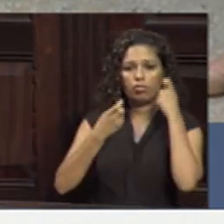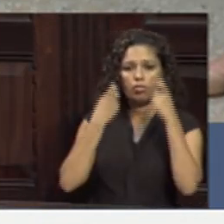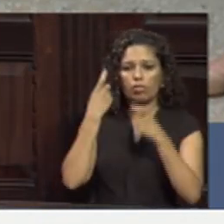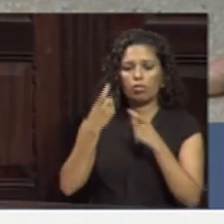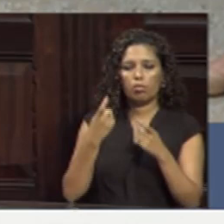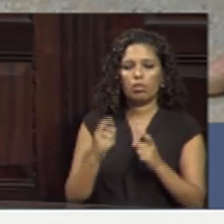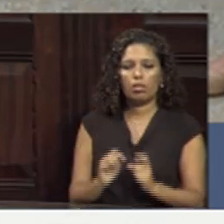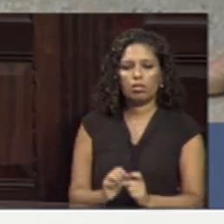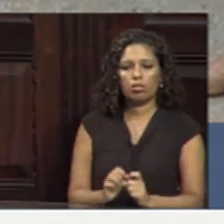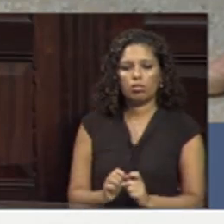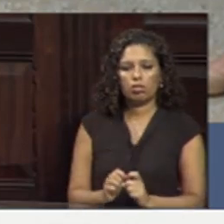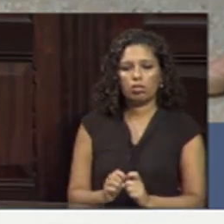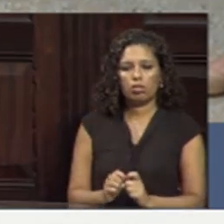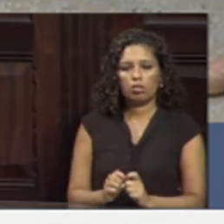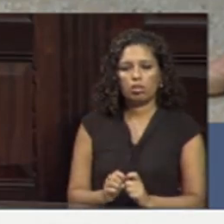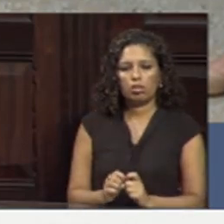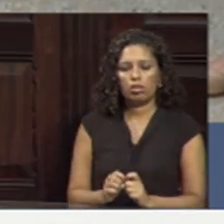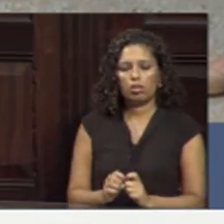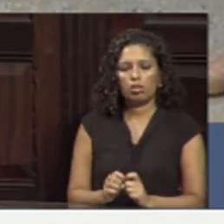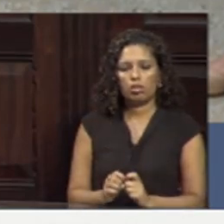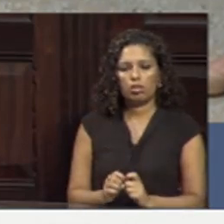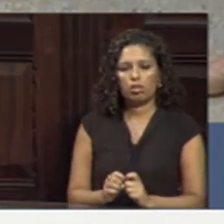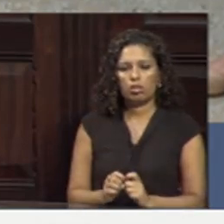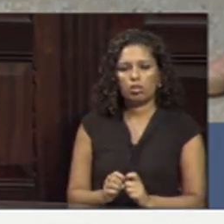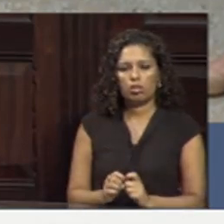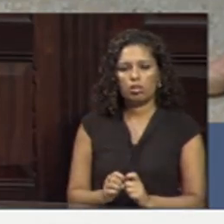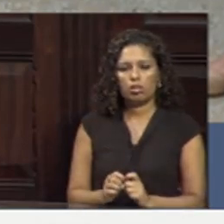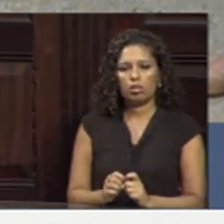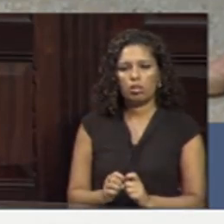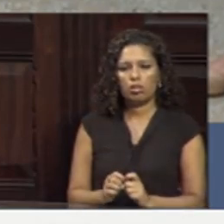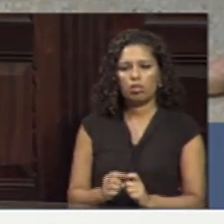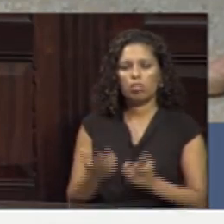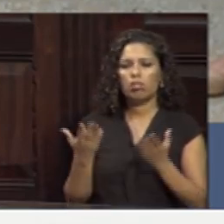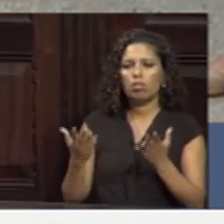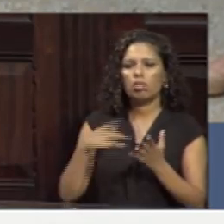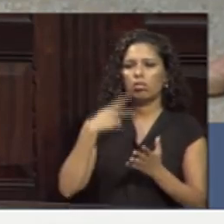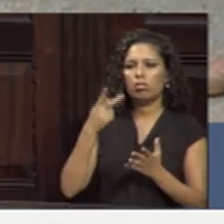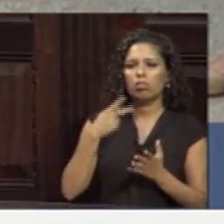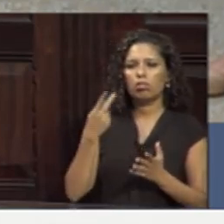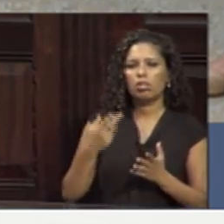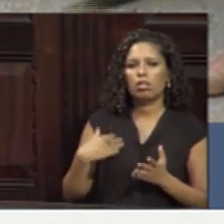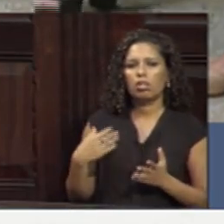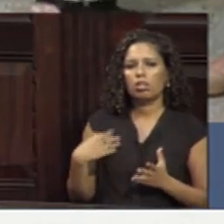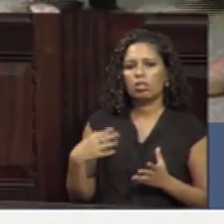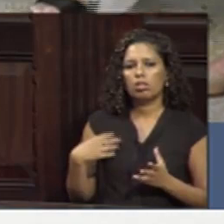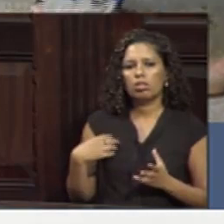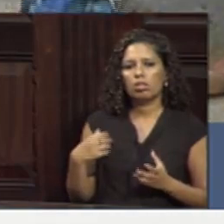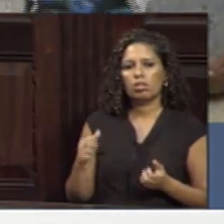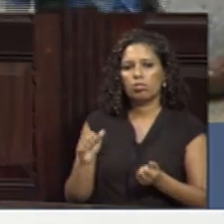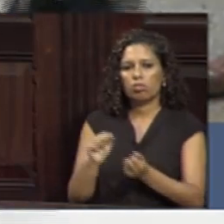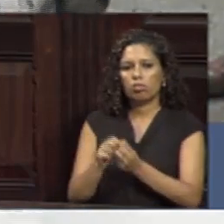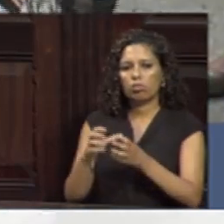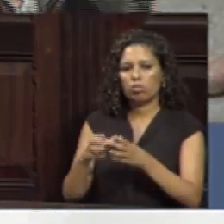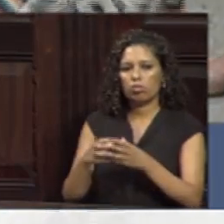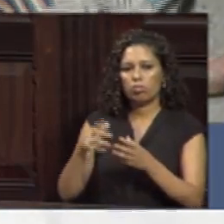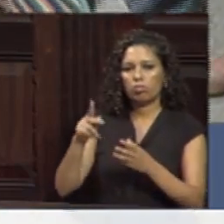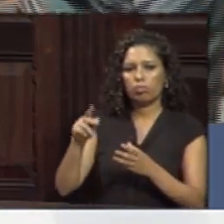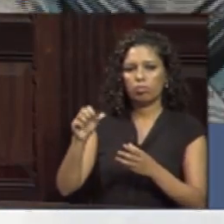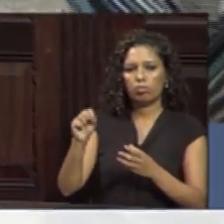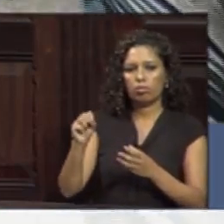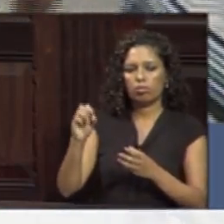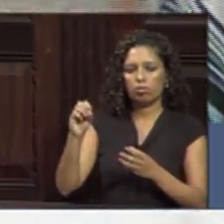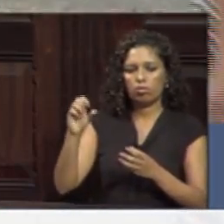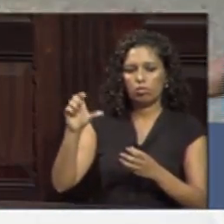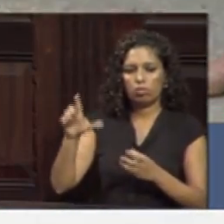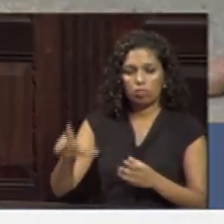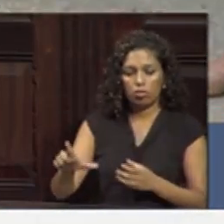significar. Então, a minha primeira palavra é de solidariedade à bancada do PSOL, solidariedade às